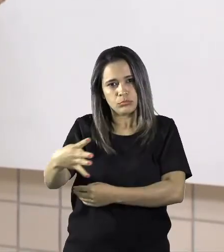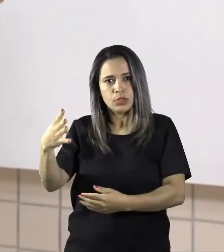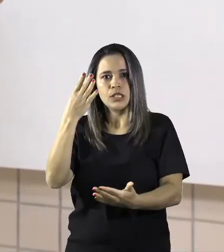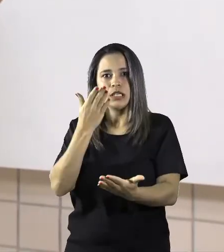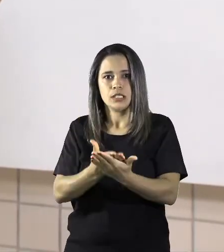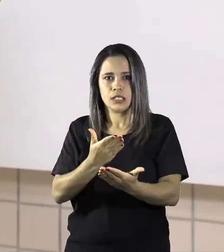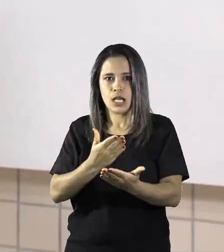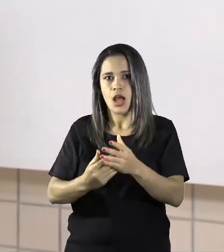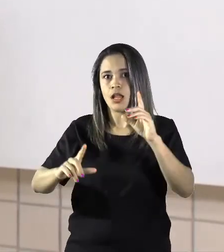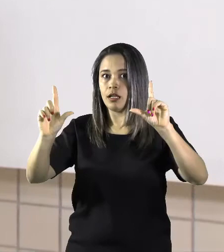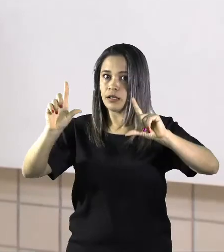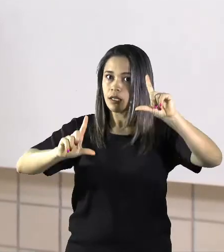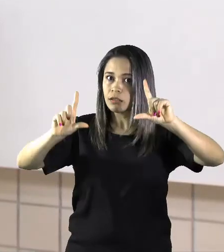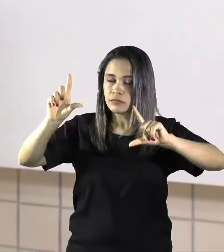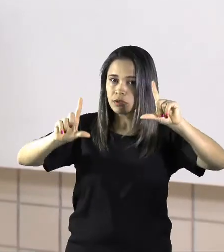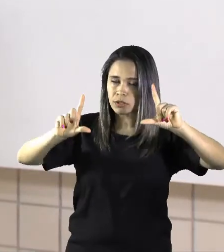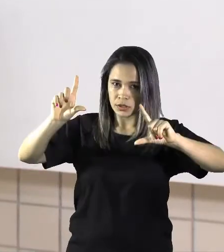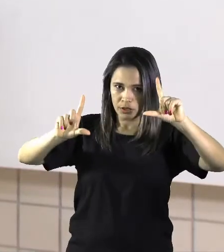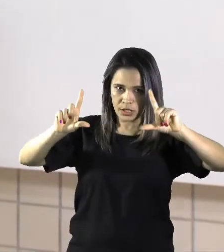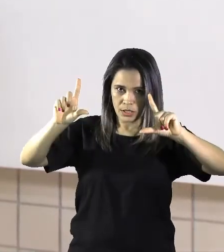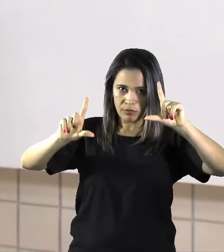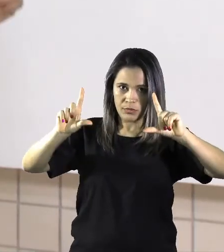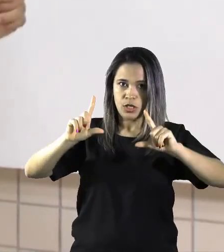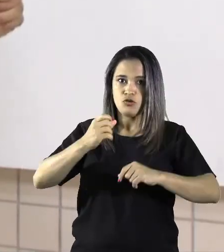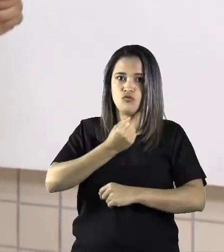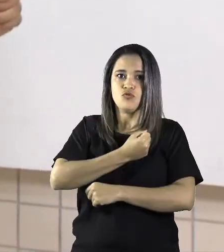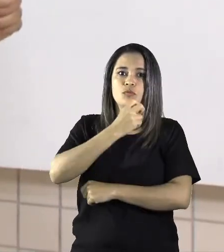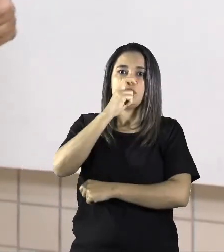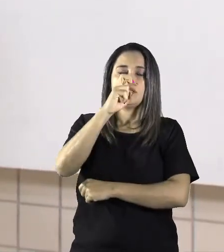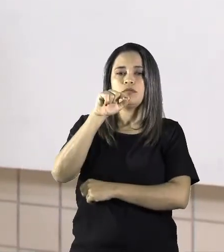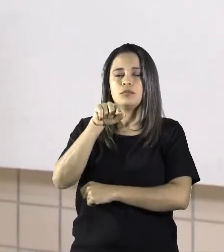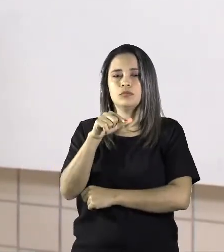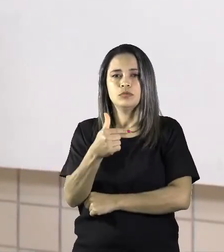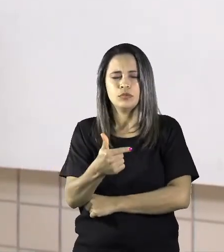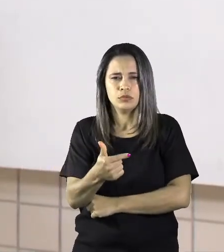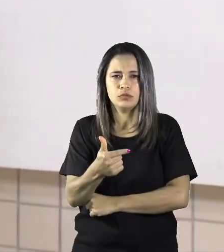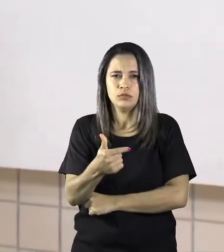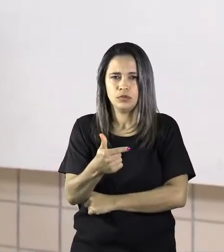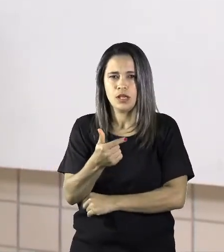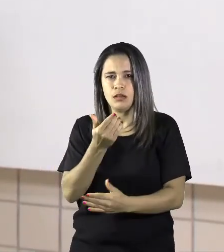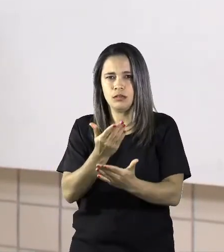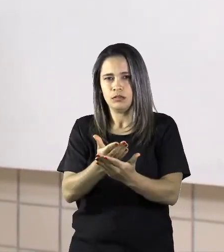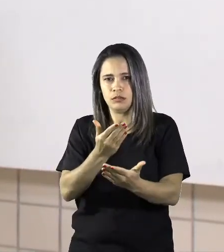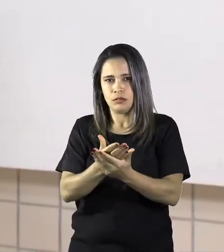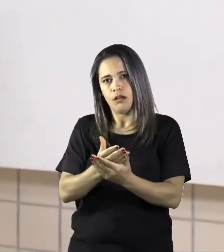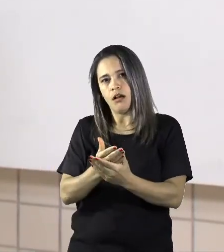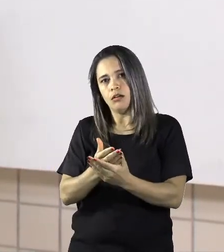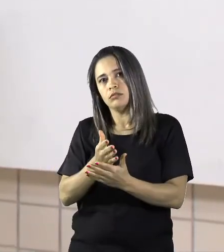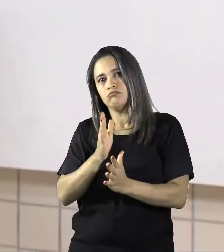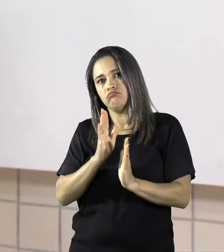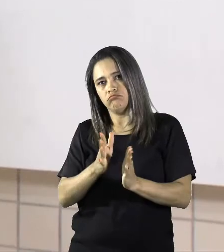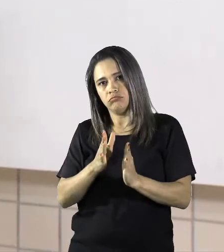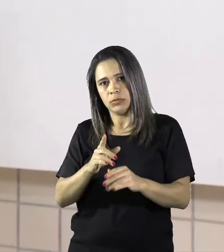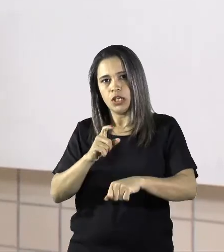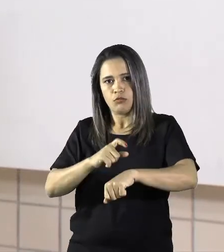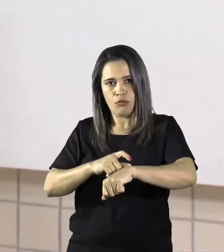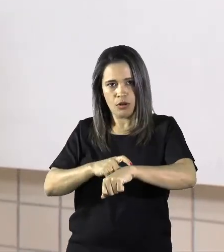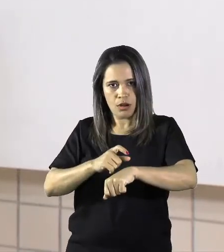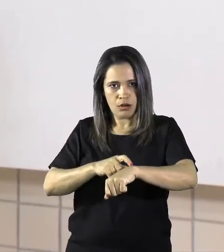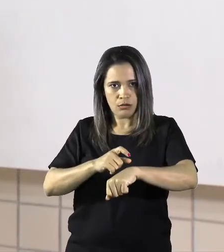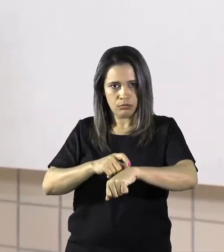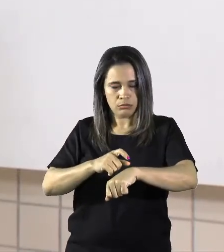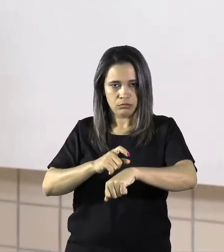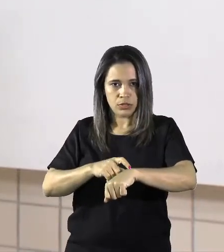na televisão, lá na TV aberta, no canal 5.2, as aulas estão passando de acordo com o horário, e se